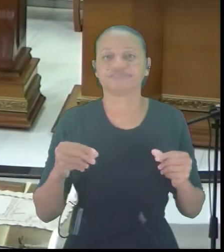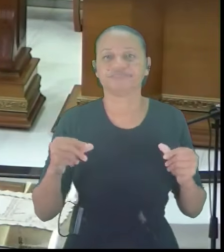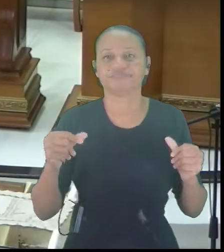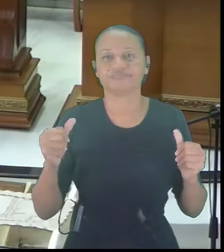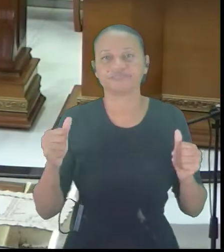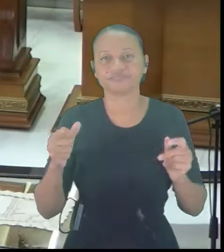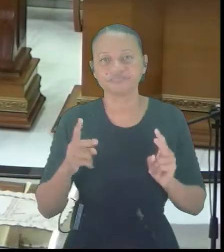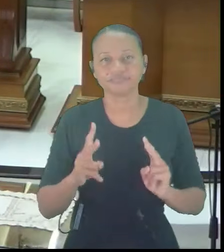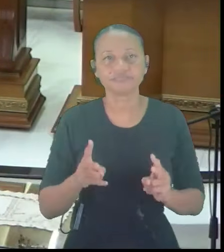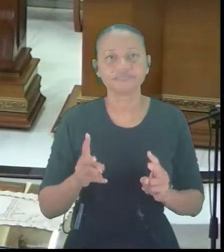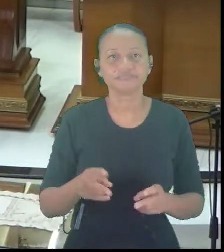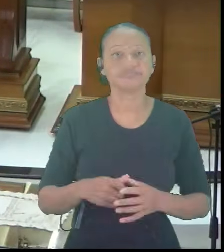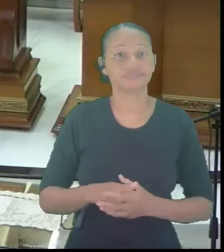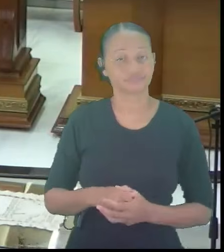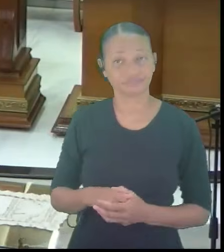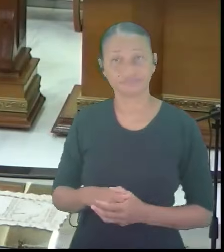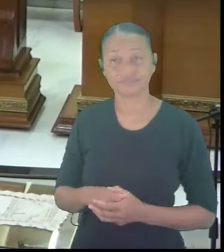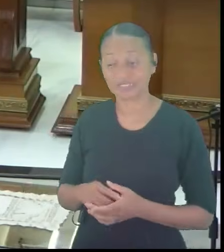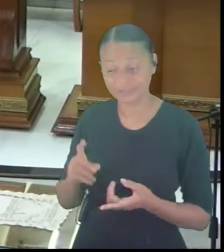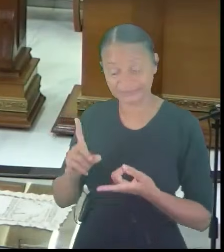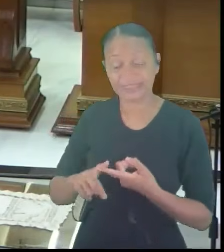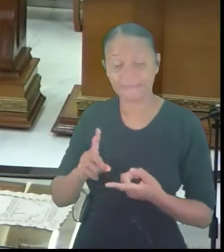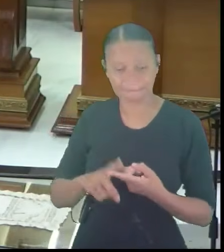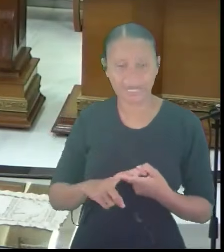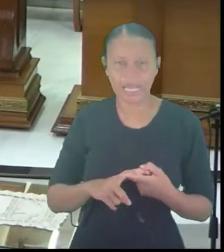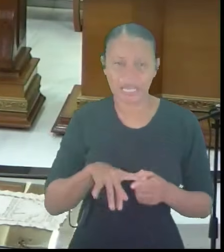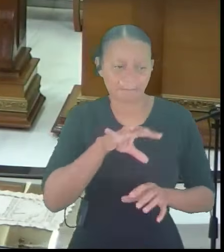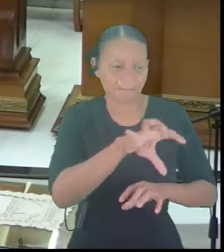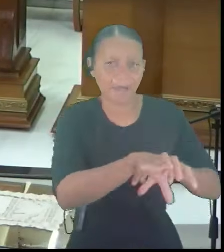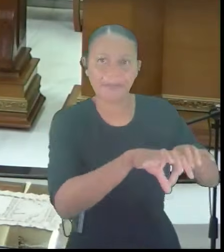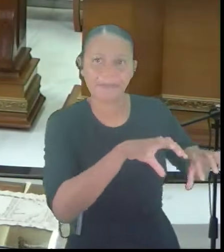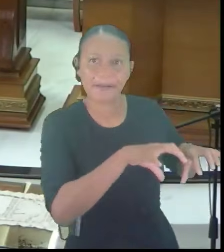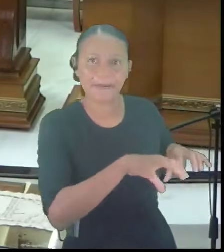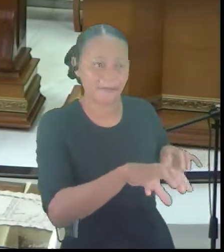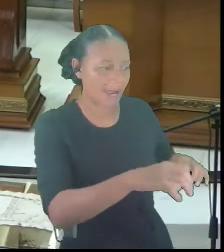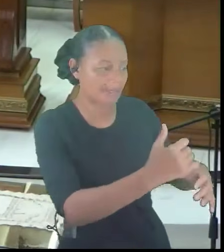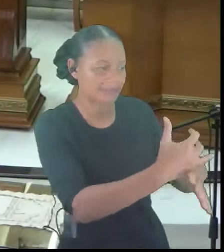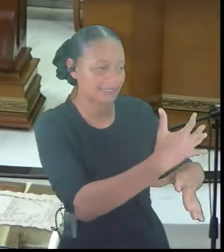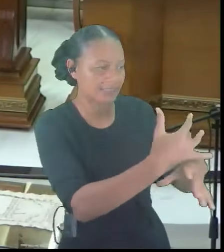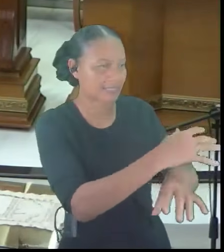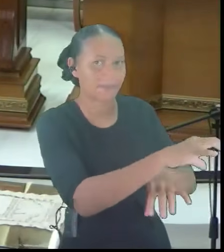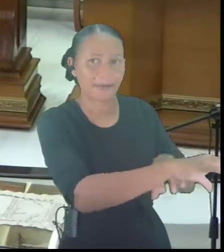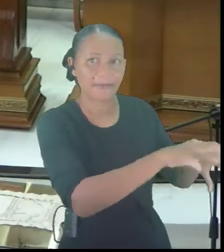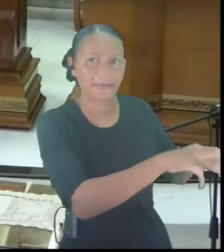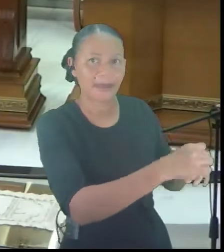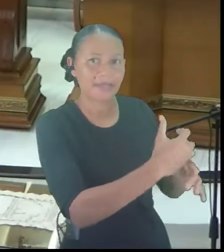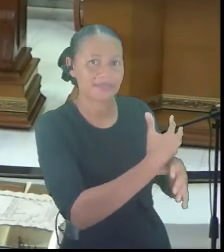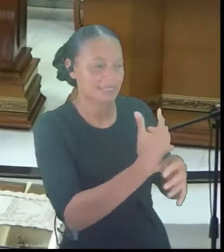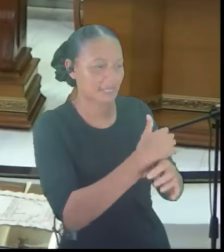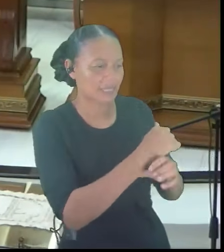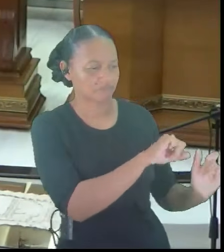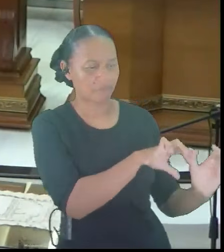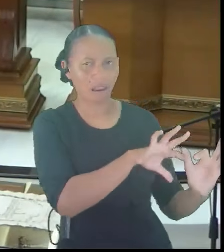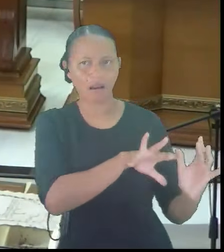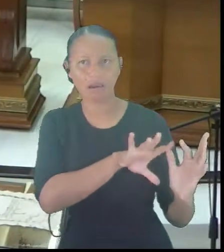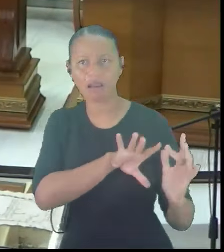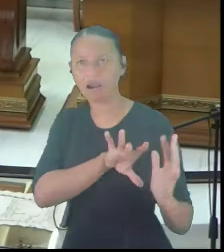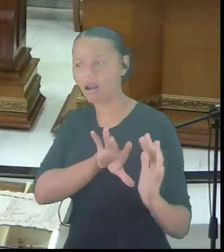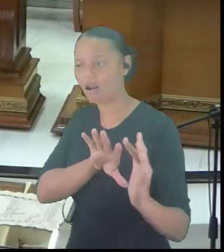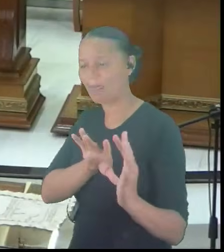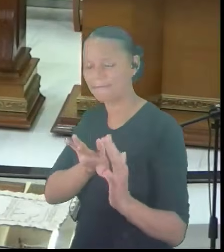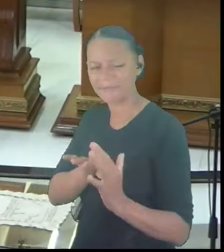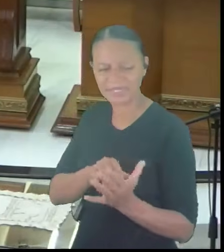Prossiga. E até das cidades circunvizinhas concorriam muita gente a Jerusalém,